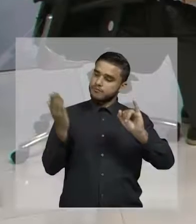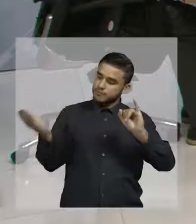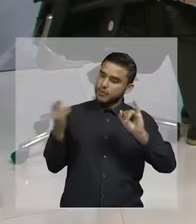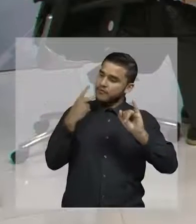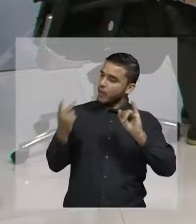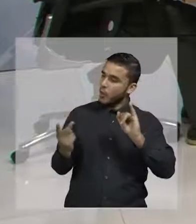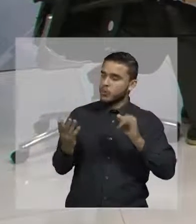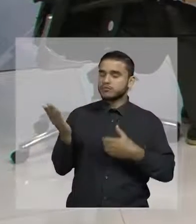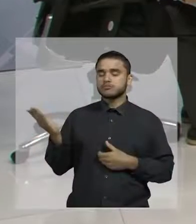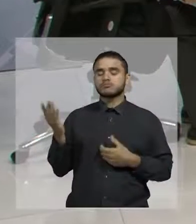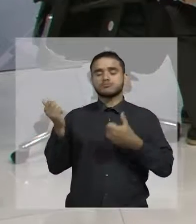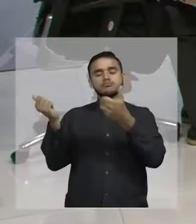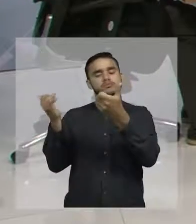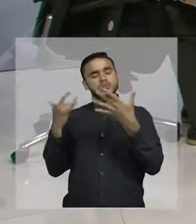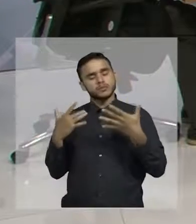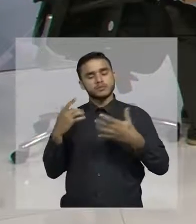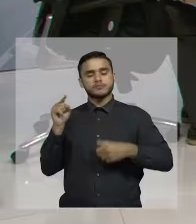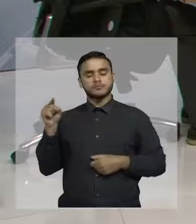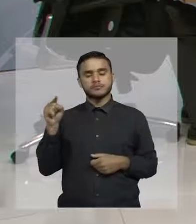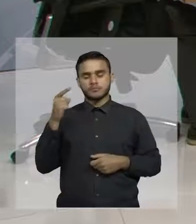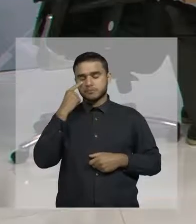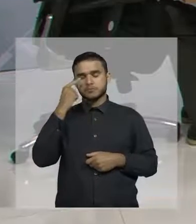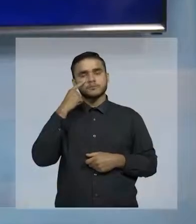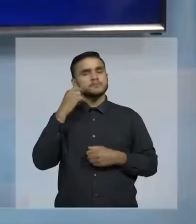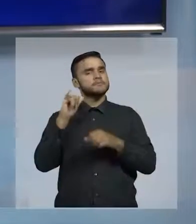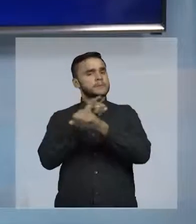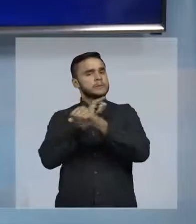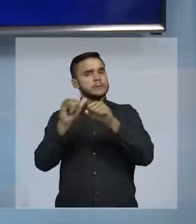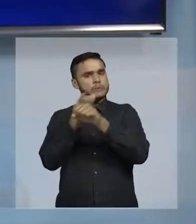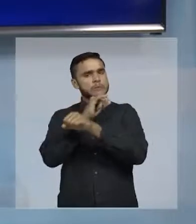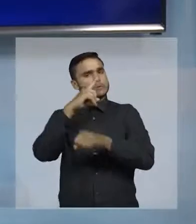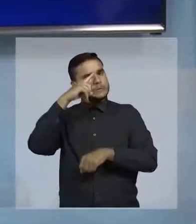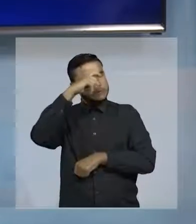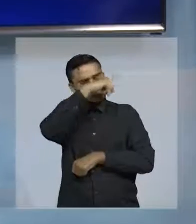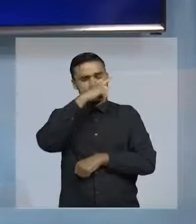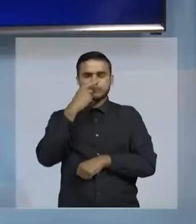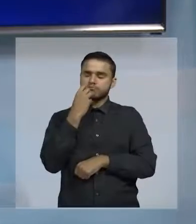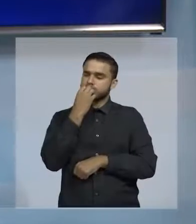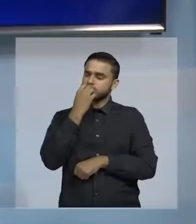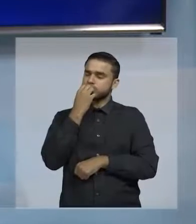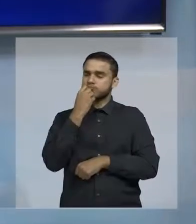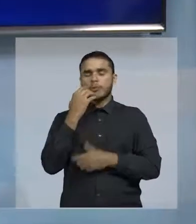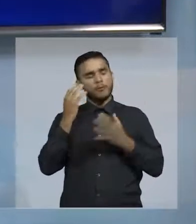Rodrigues identifica dois fatores extremamente